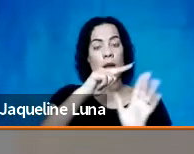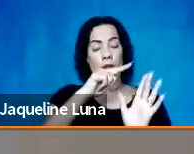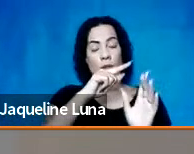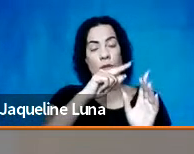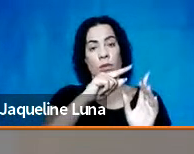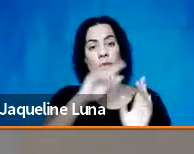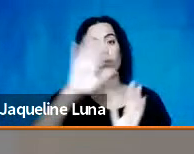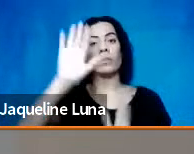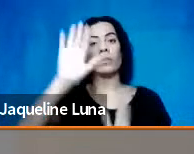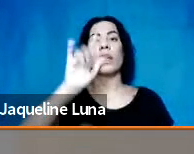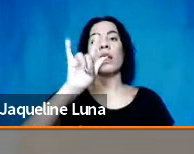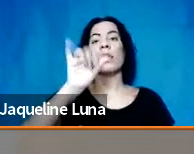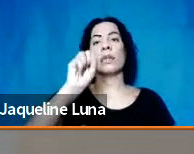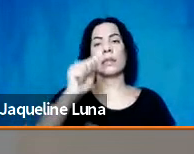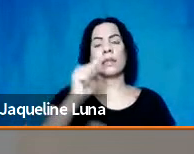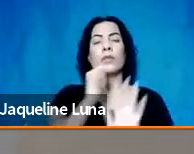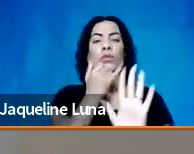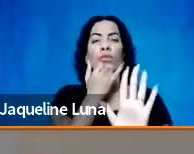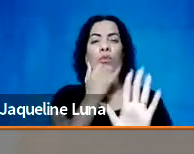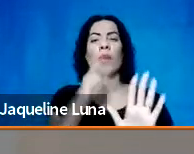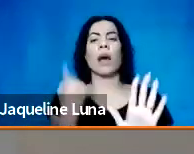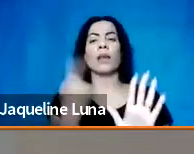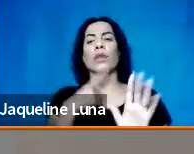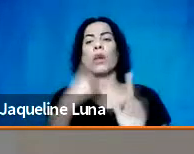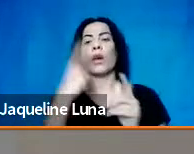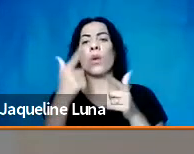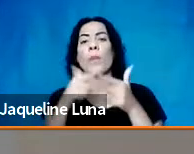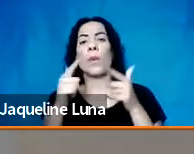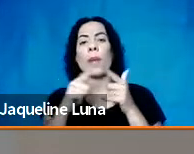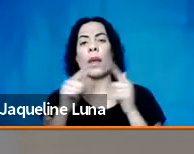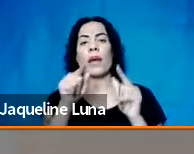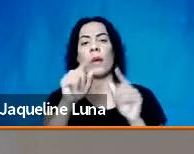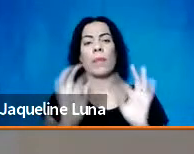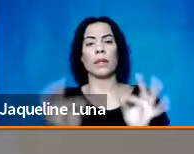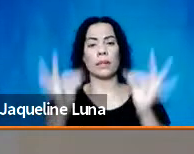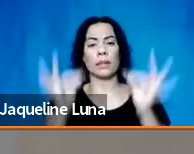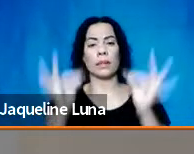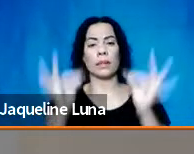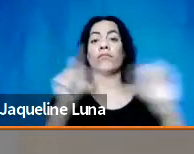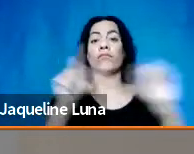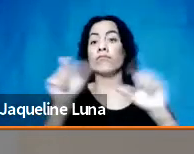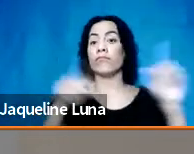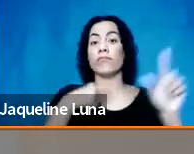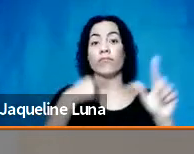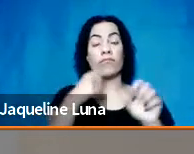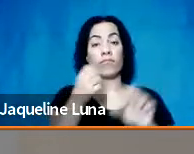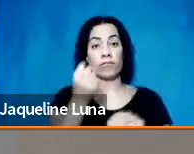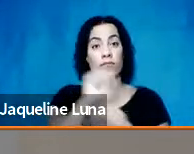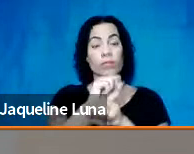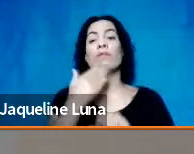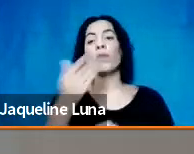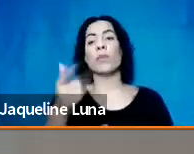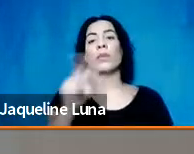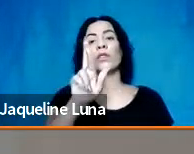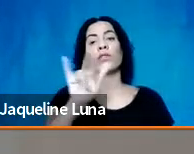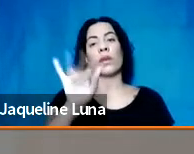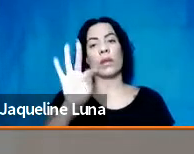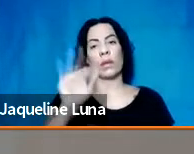Elisa, querida, só um minutinho que a gente está com uma questão técnica de passar o teu slide. Vou pedir para a Rita, por